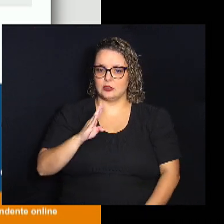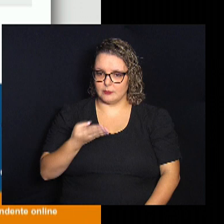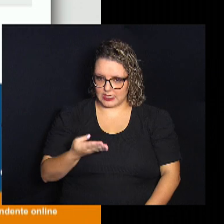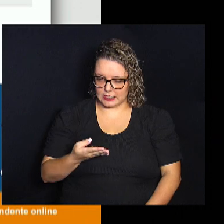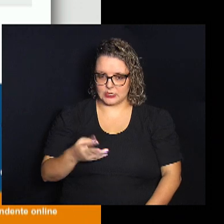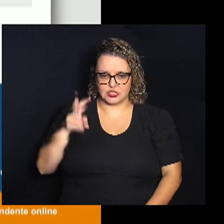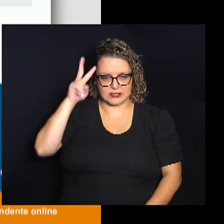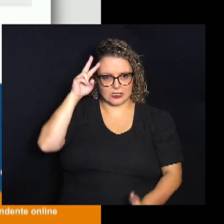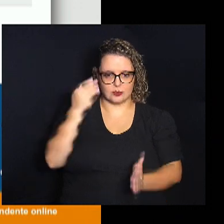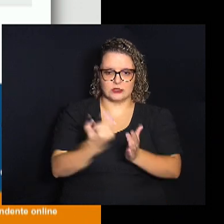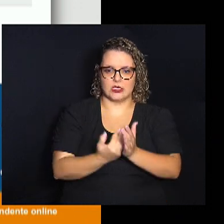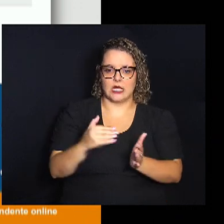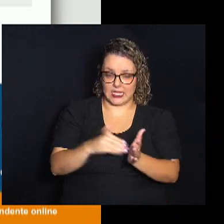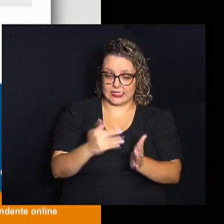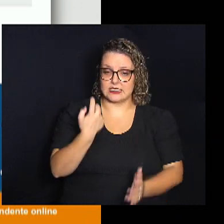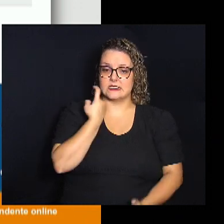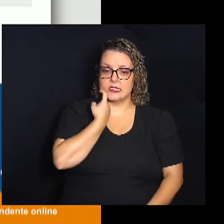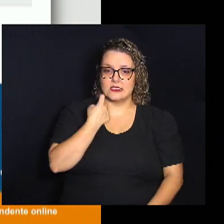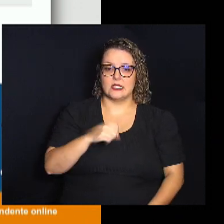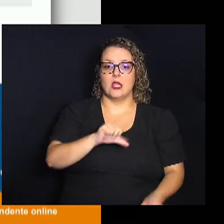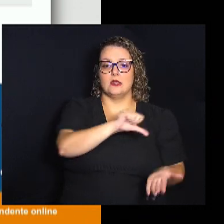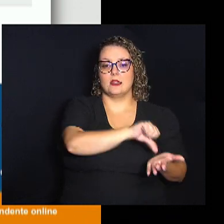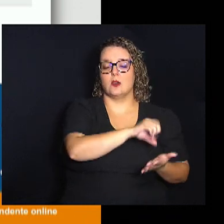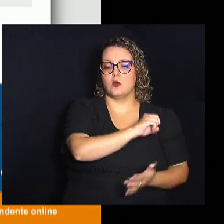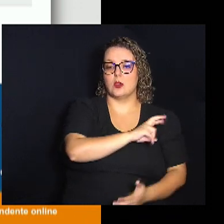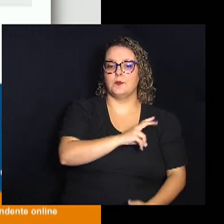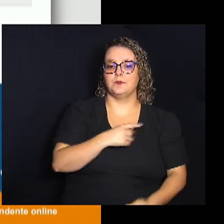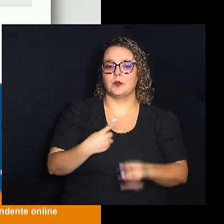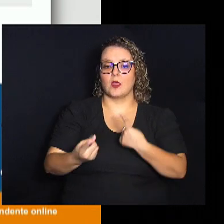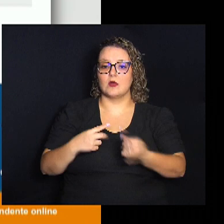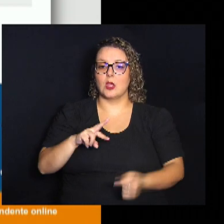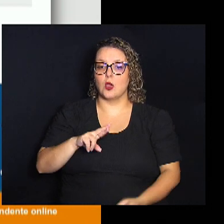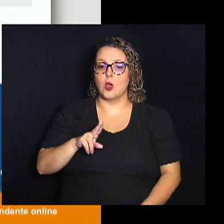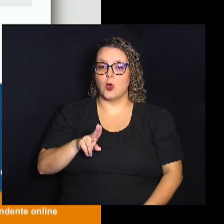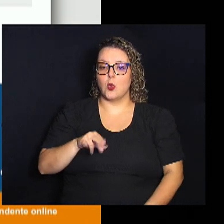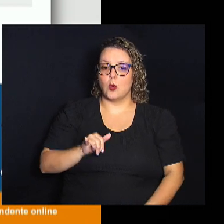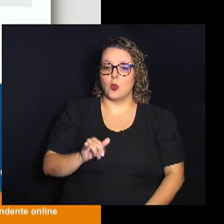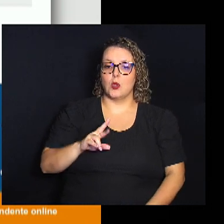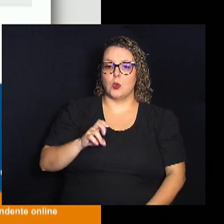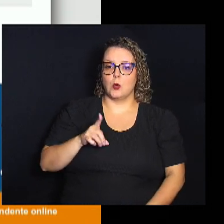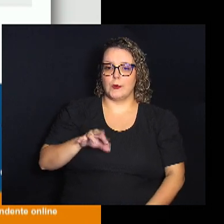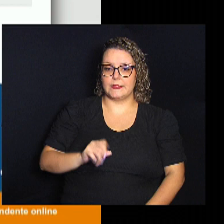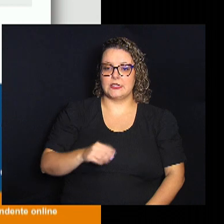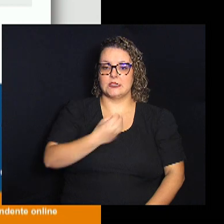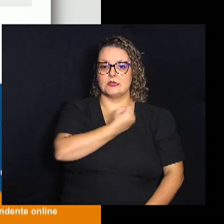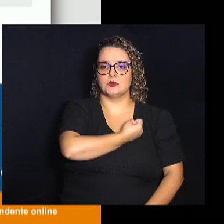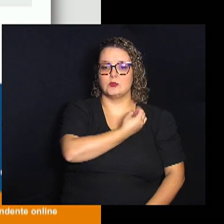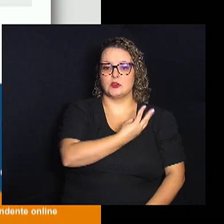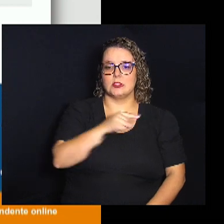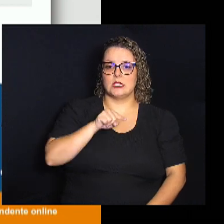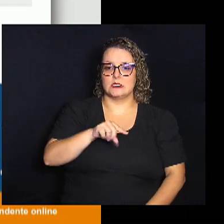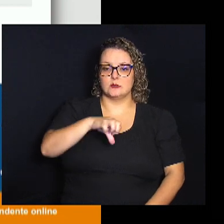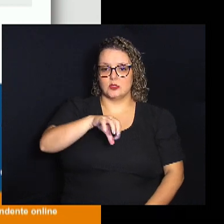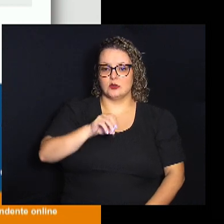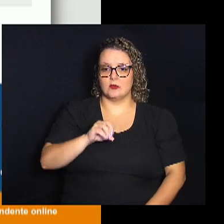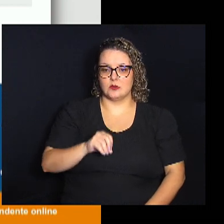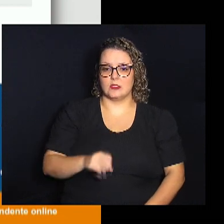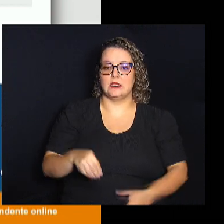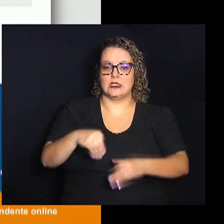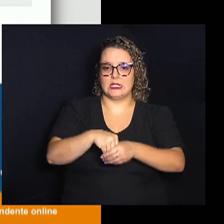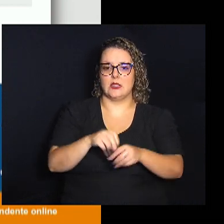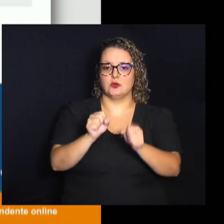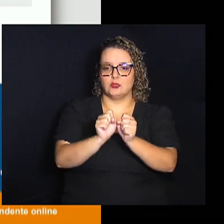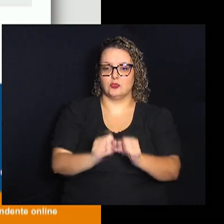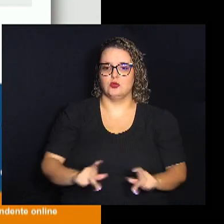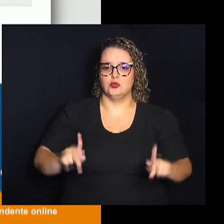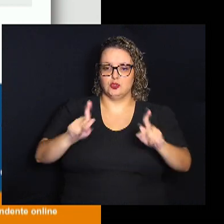Tem a unidade do Ouro Verde, na Avenida Rui Rodrigues, número 3.900, no Parque Universitário. Essa unidade do Ouro Verde